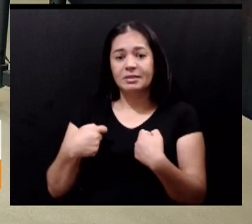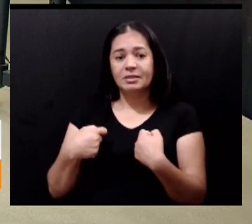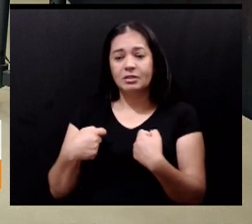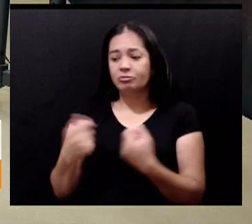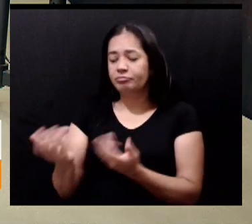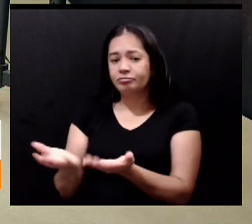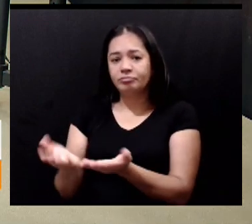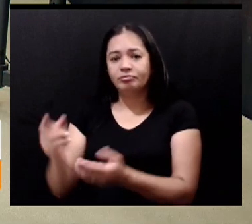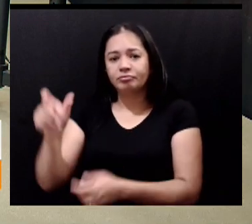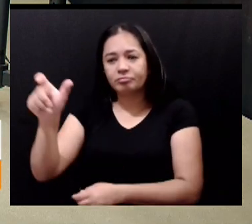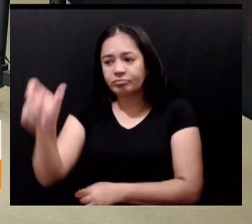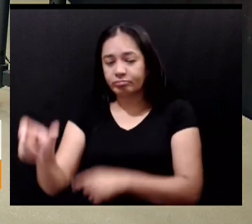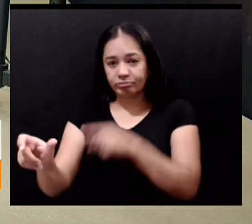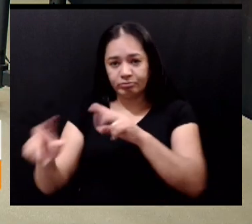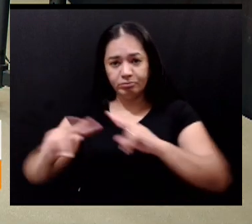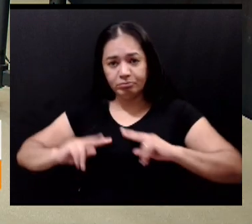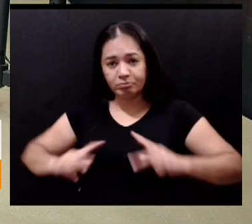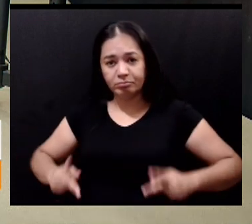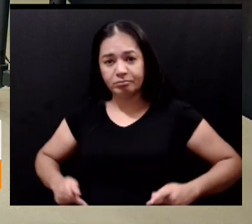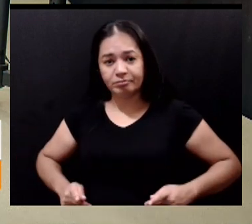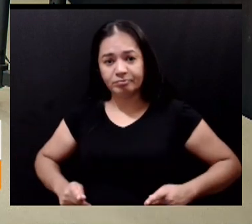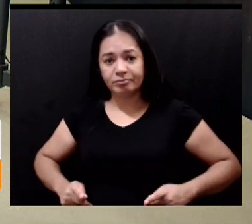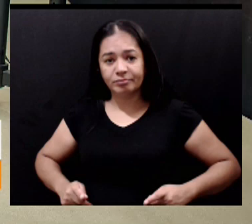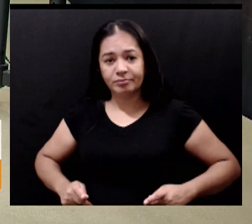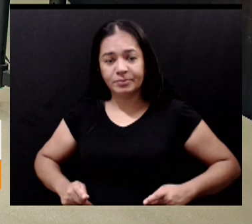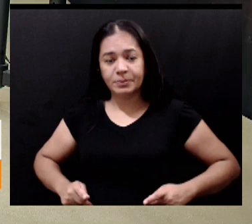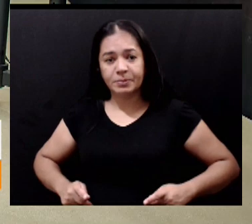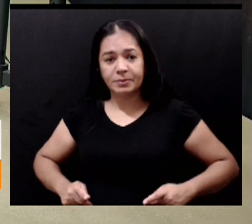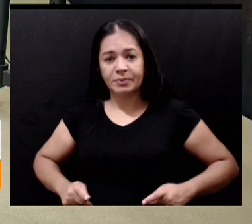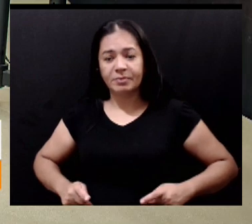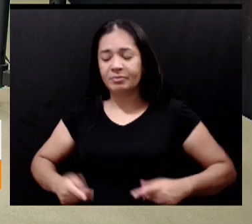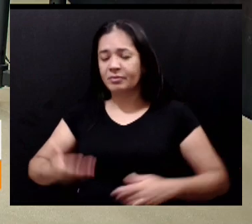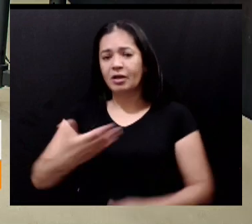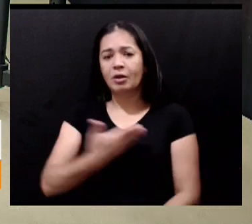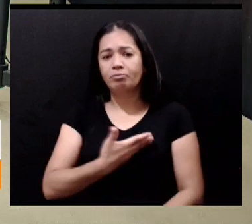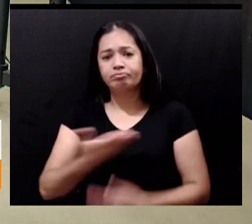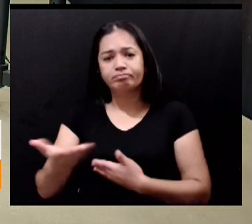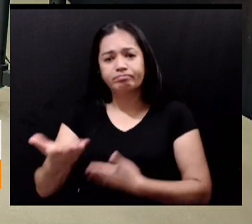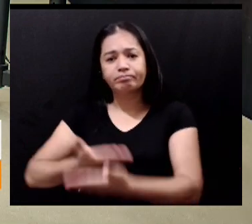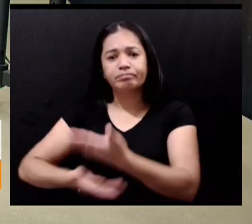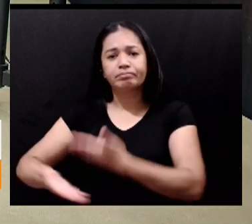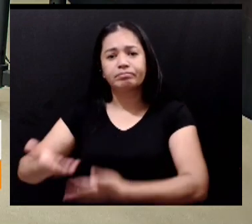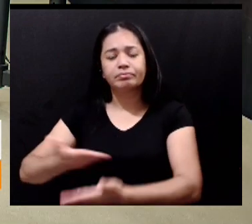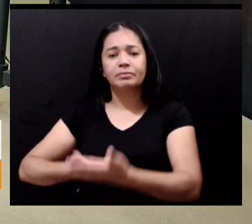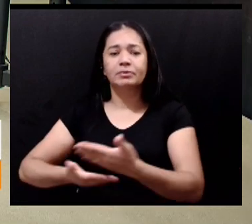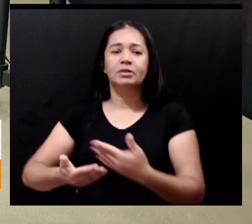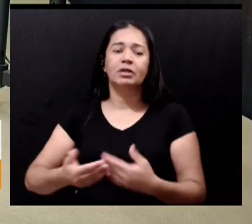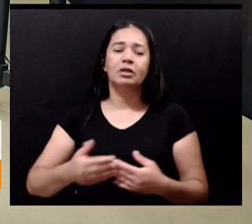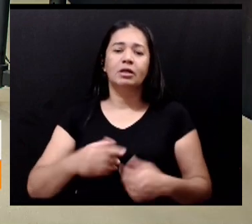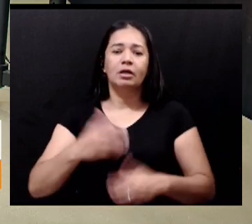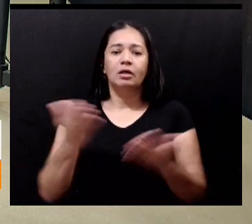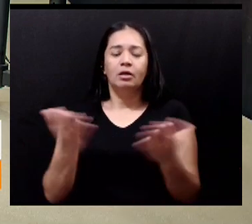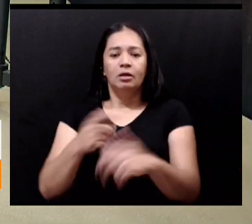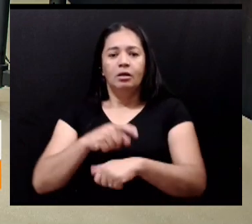tratamento humanizado para a pessoa, o colega, enfim, que esteja passando por esse estágio de